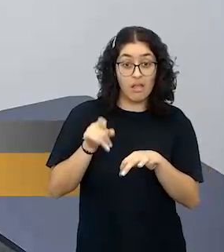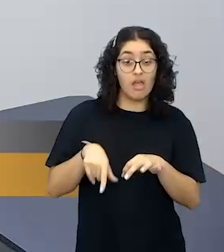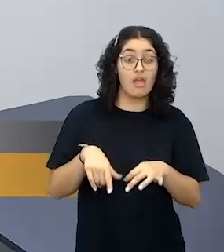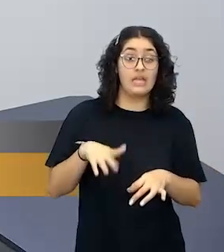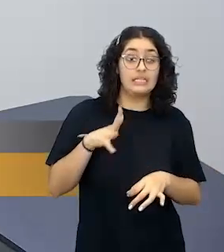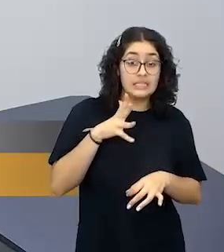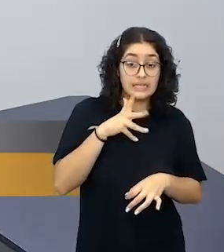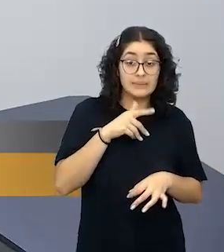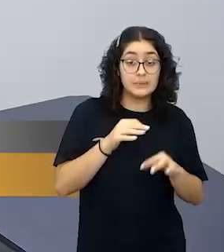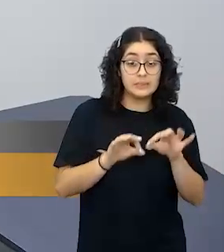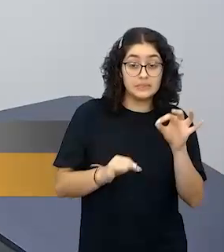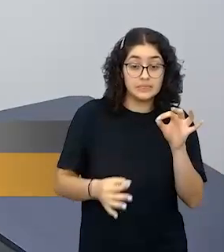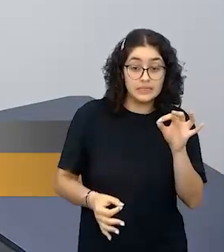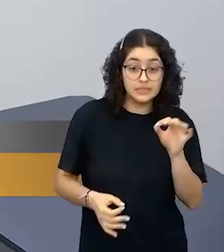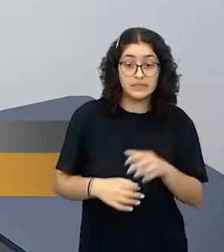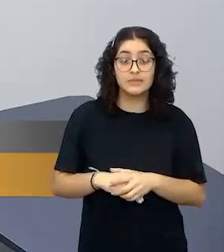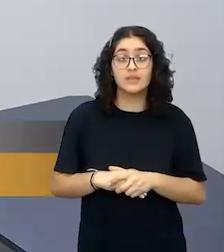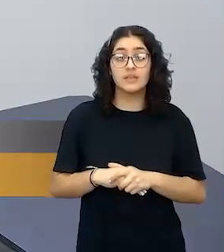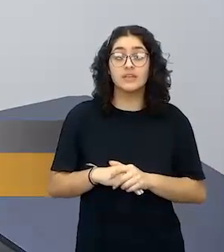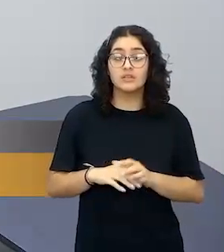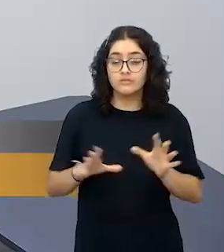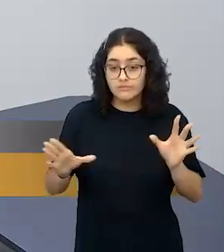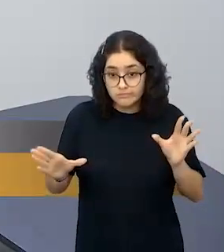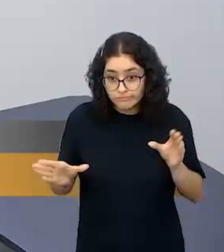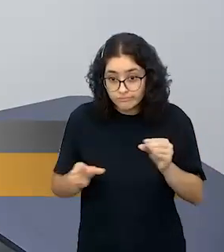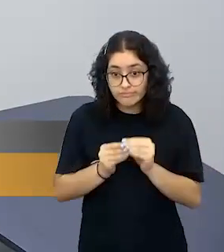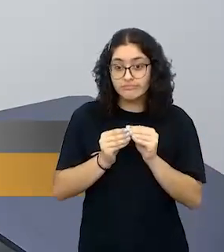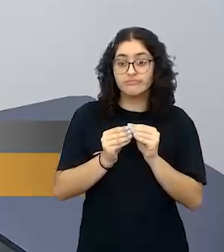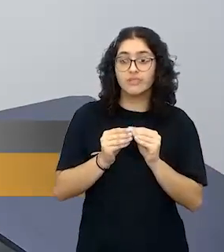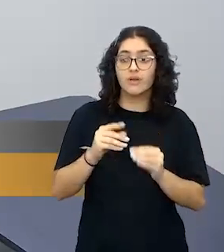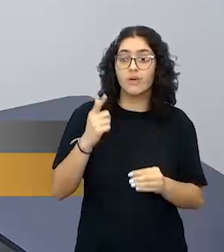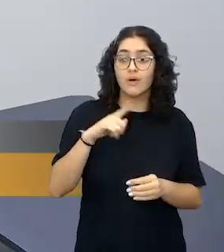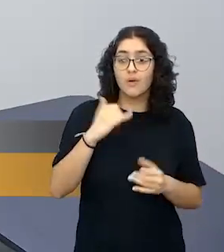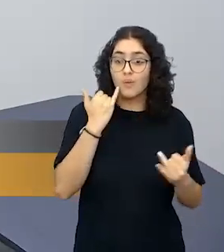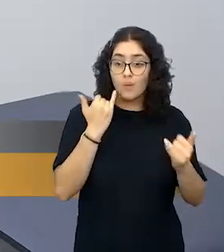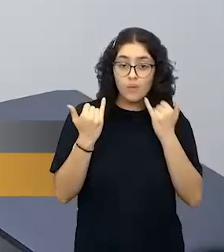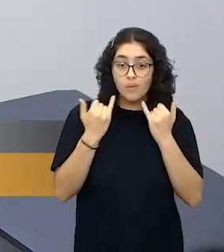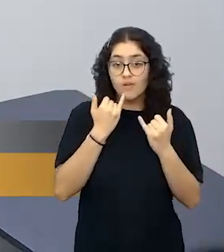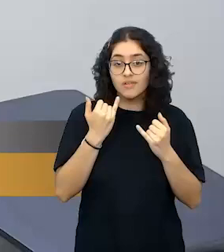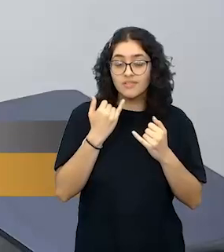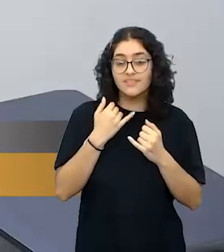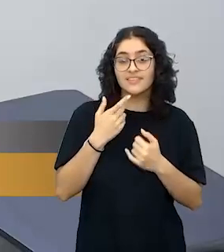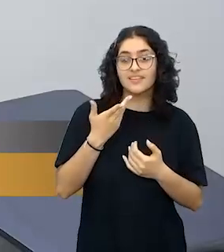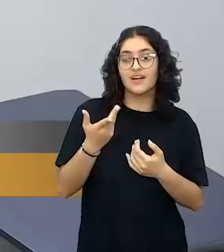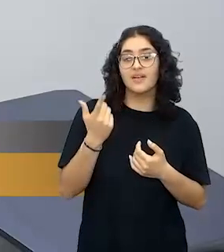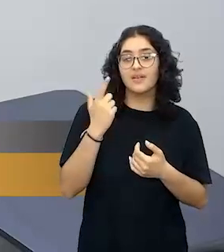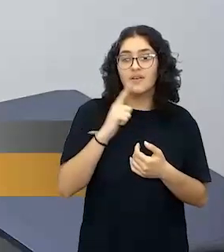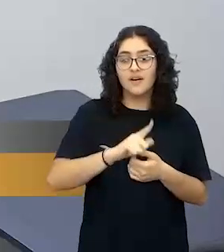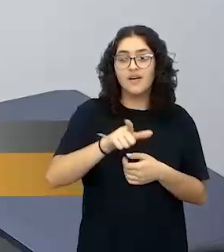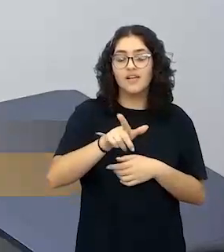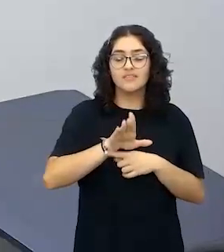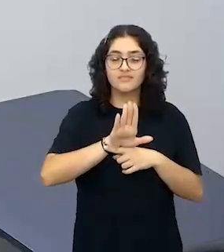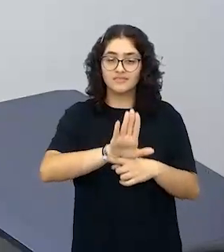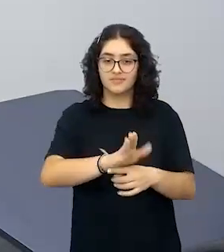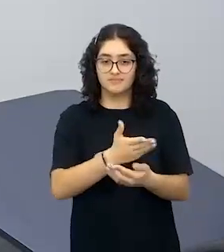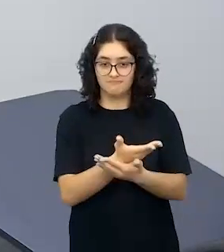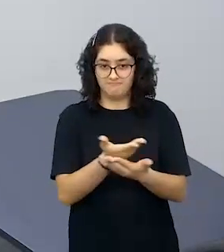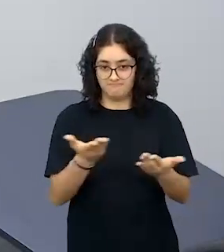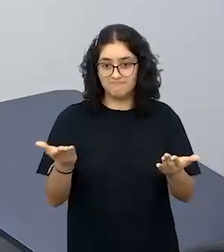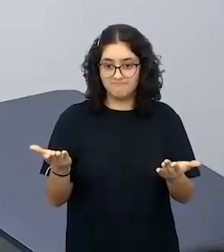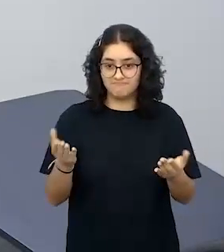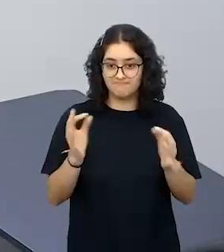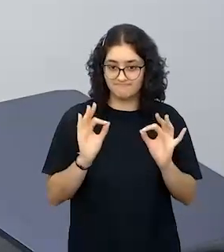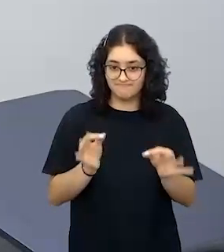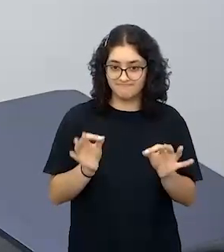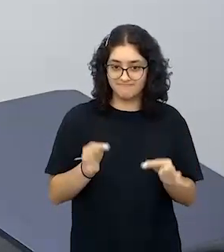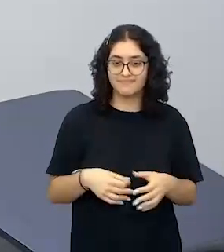né? E a gente vai tentar fazer um grande resumo de algumas informações que a gente espera que possam ajudar vocês, tá? Eu